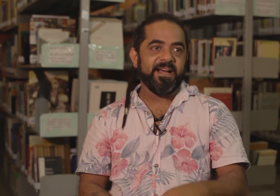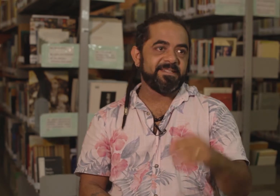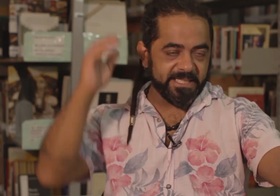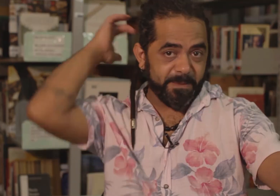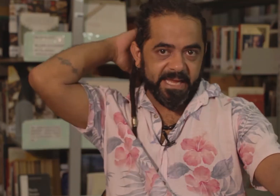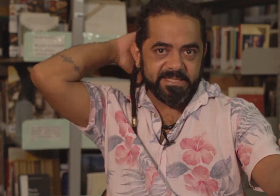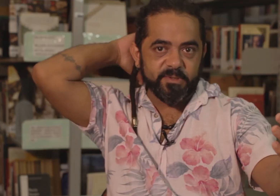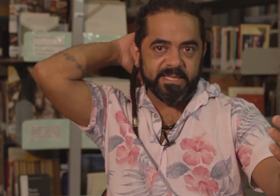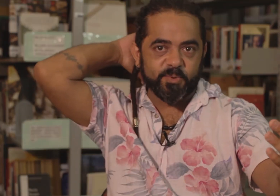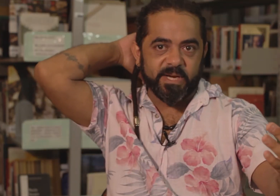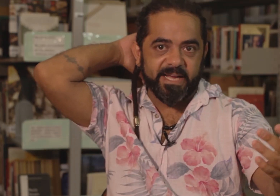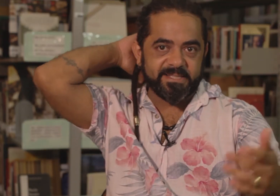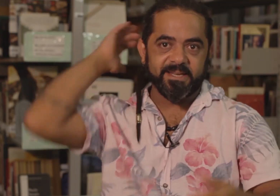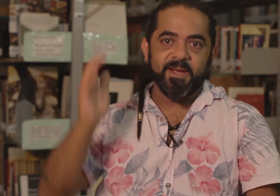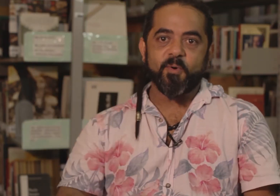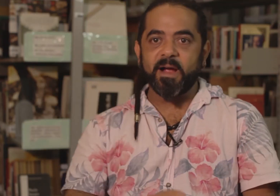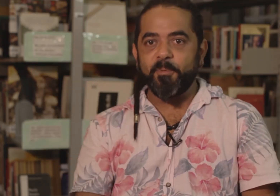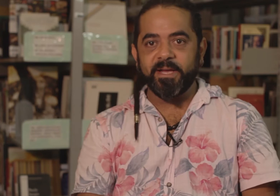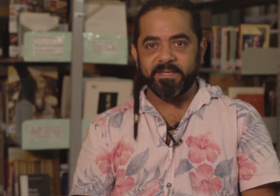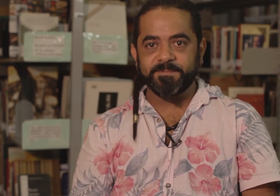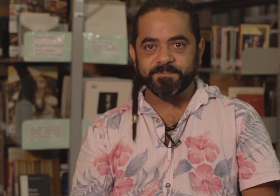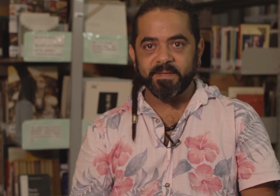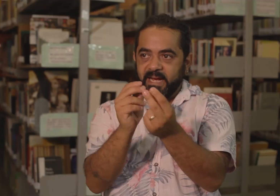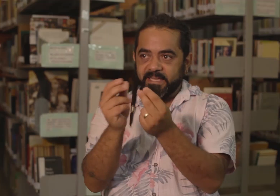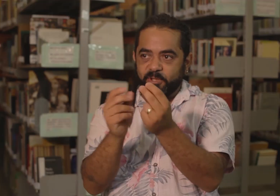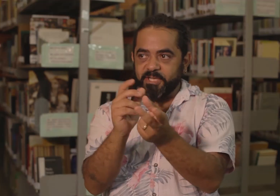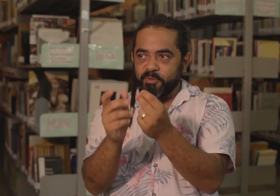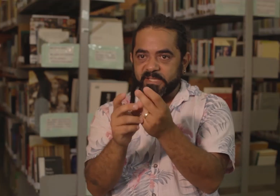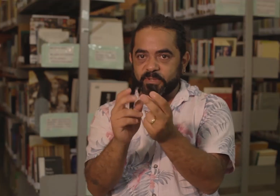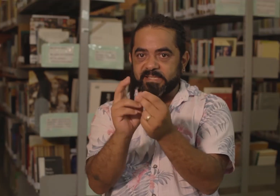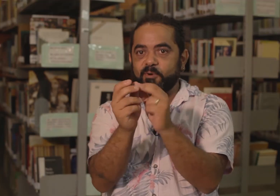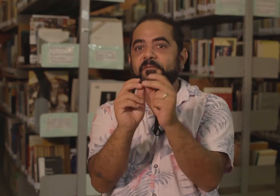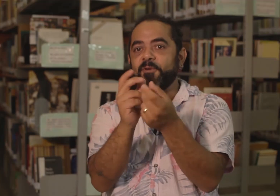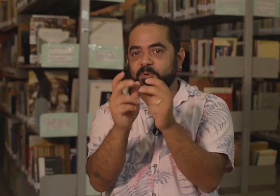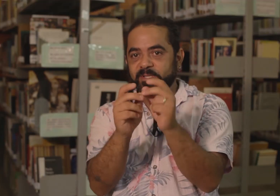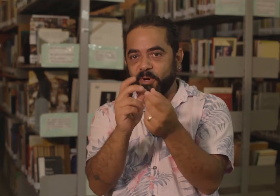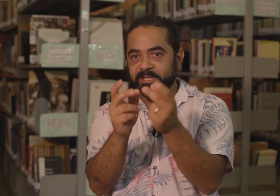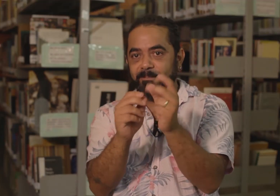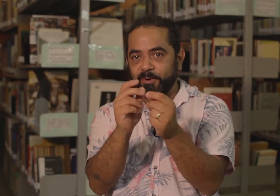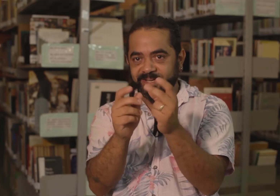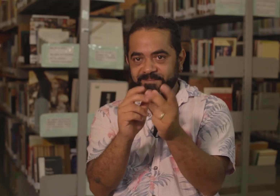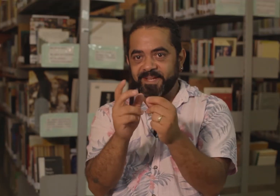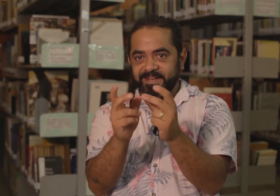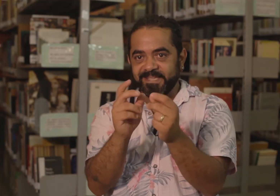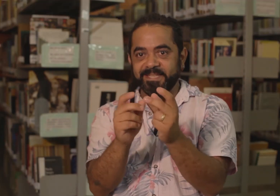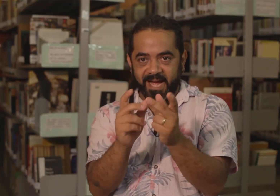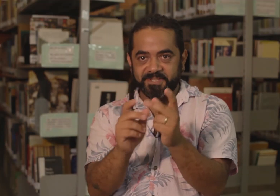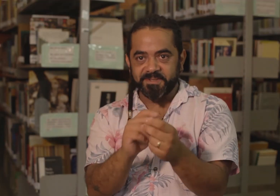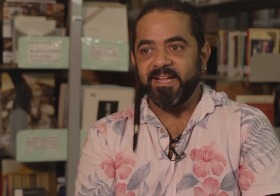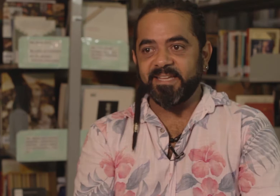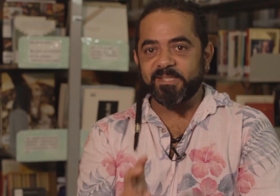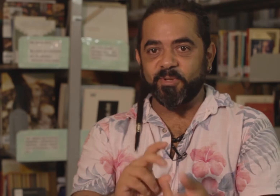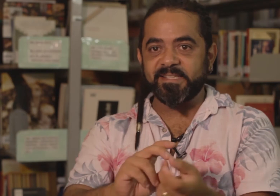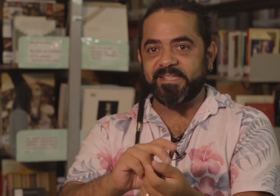que falasse da experiência dos centros culturais com a capoeira, né? A história de muitos centros culturais se confunde com a história da capoeira na